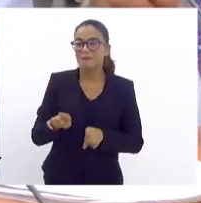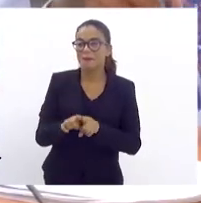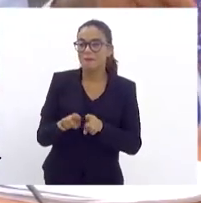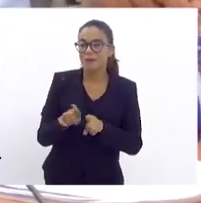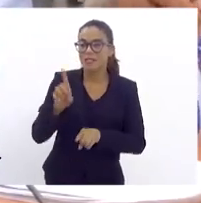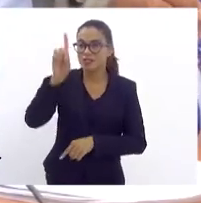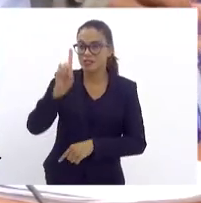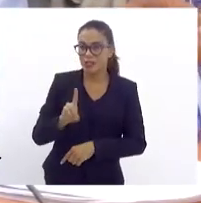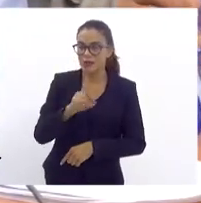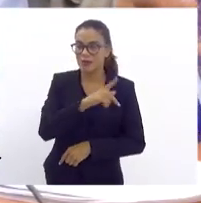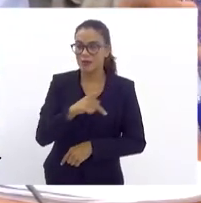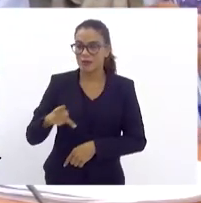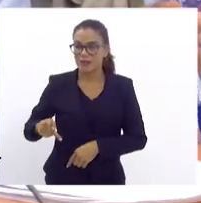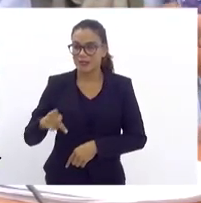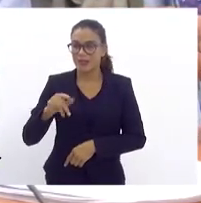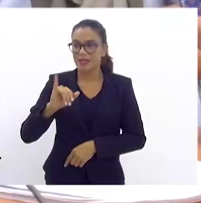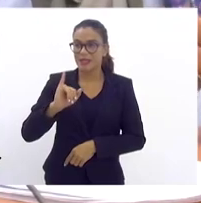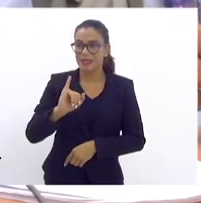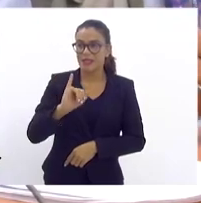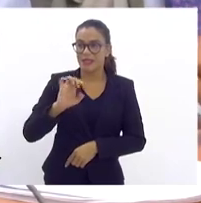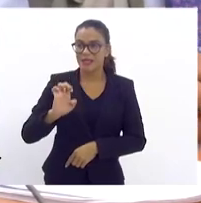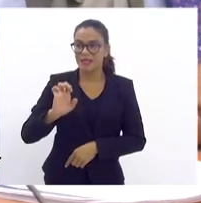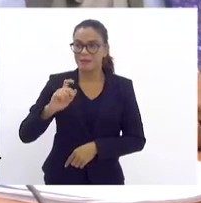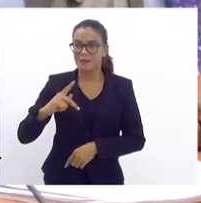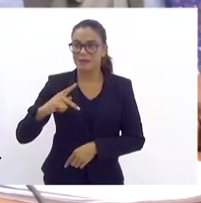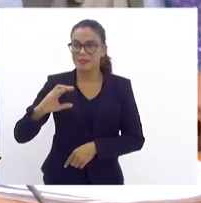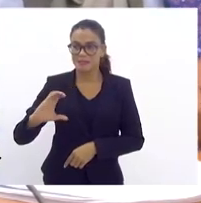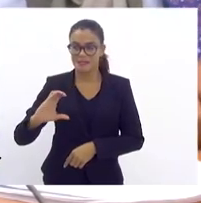da Silva diretor presidente do EPC